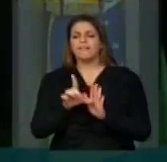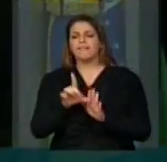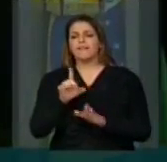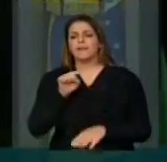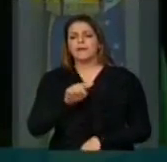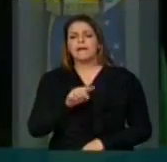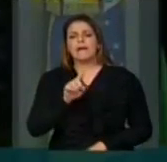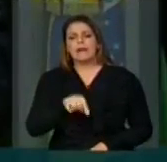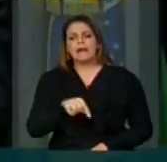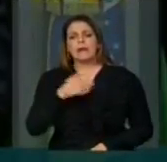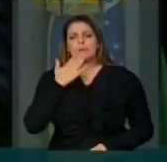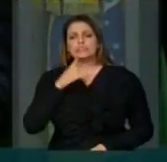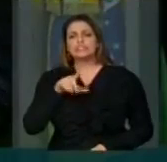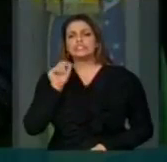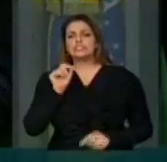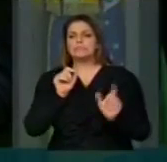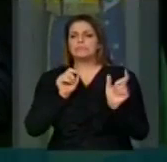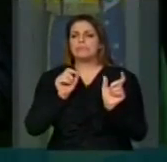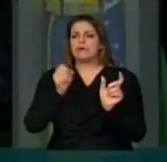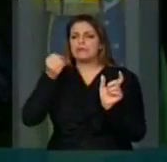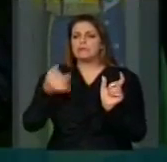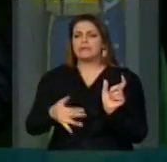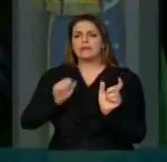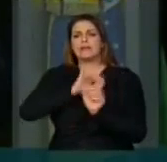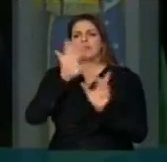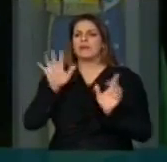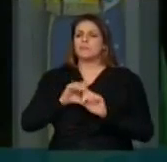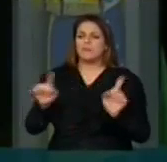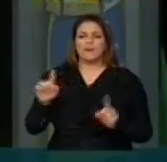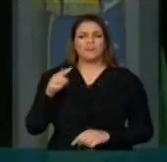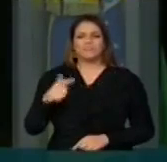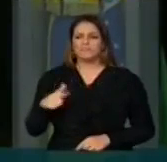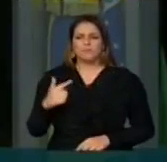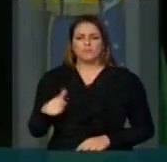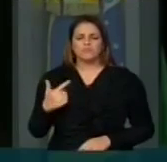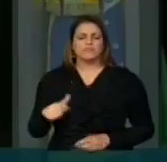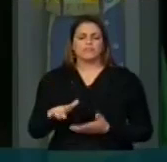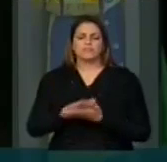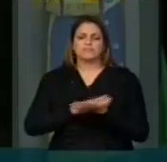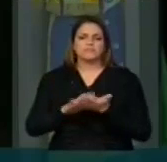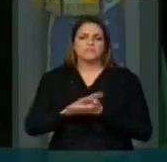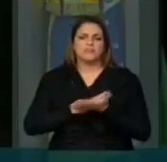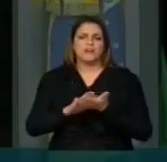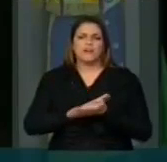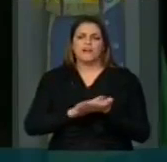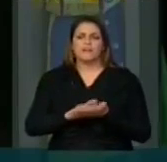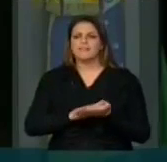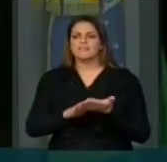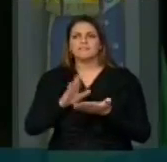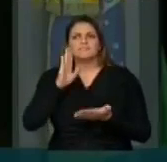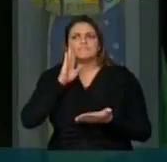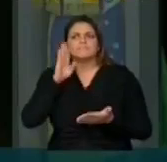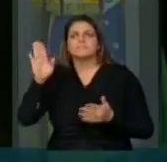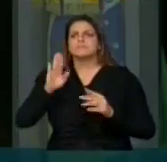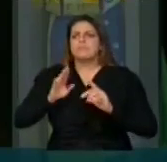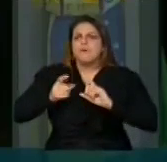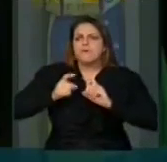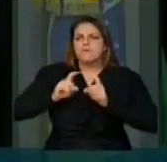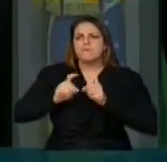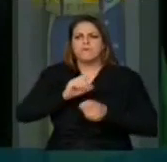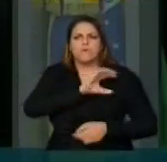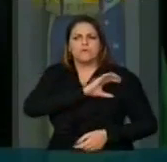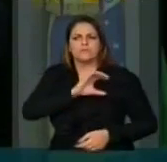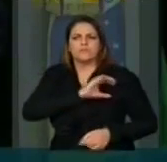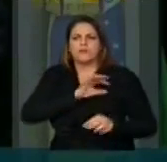tipificação, se nós não tivermos aquilo que é a cabeça, que é o comando do sistema, que é a coordenação